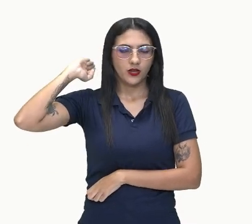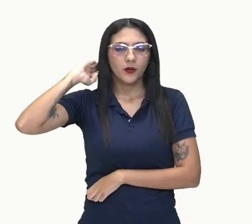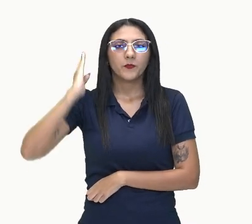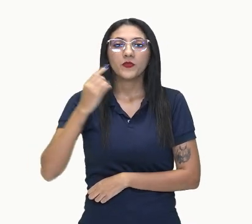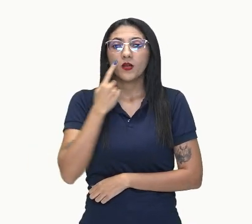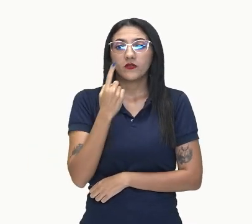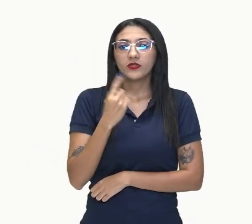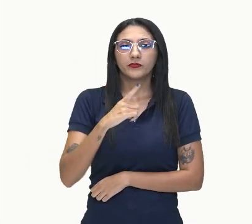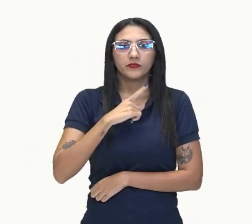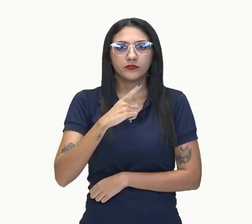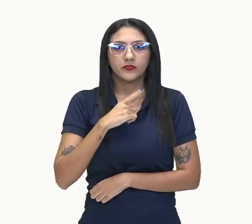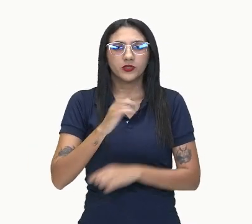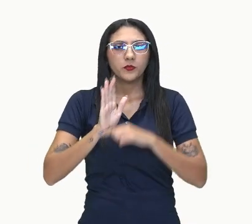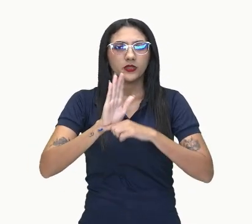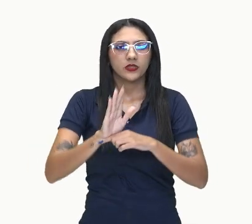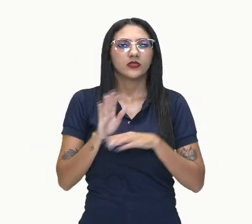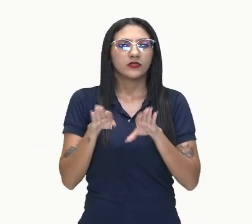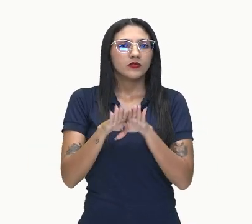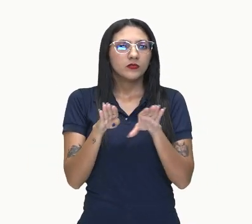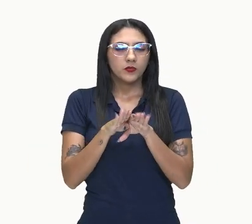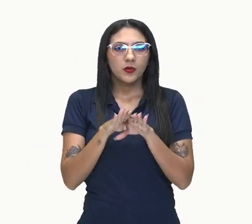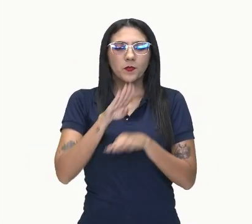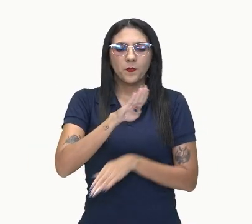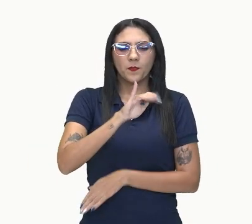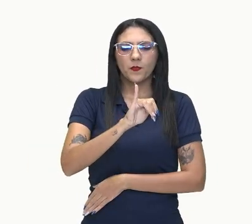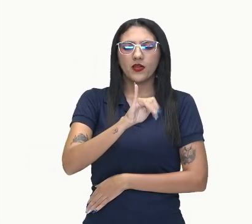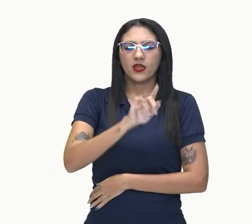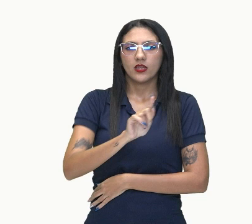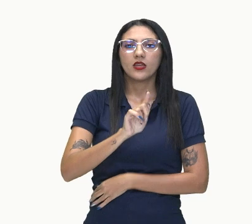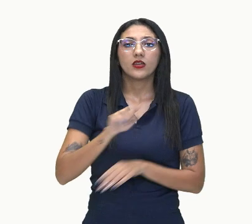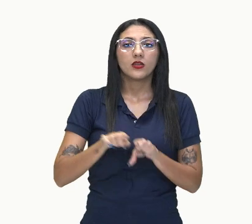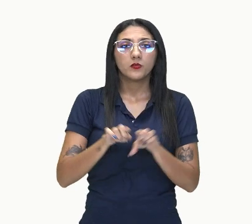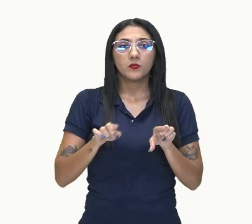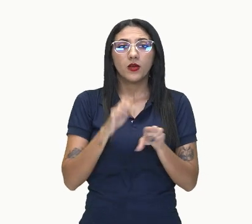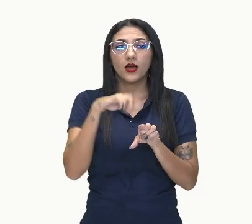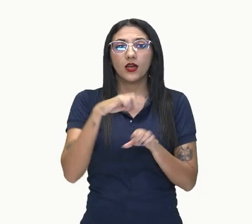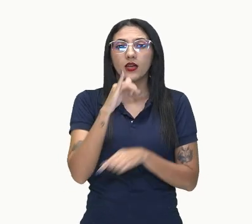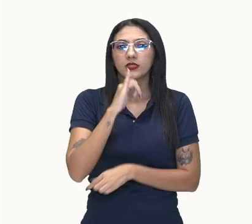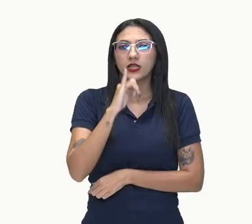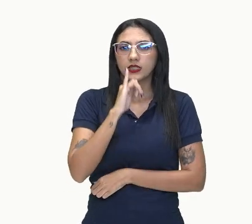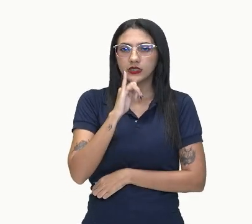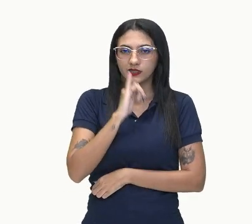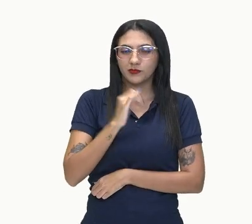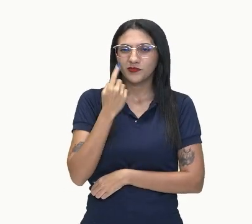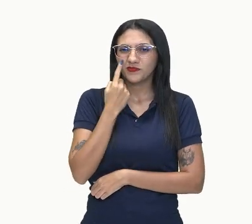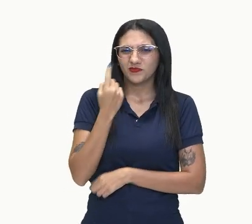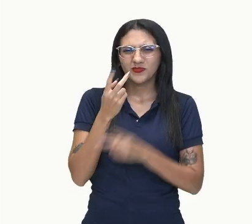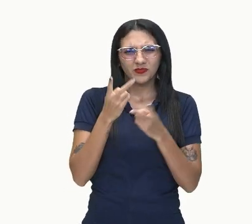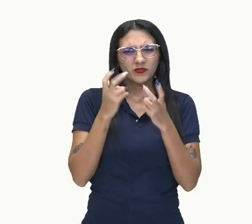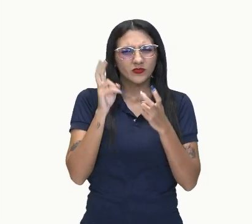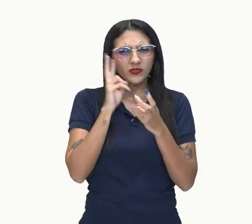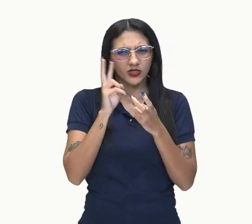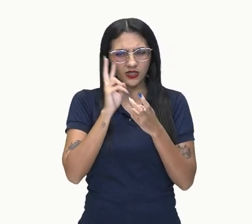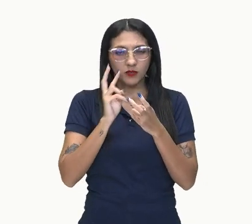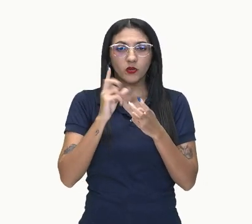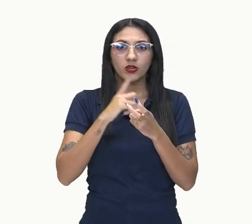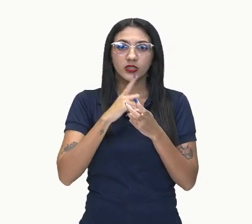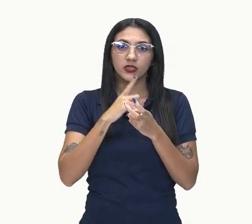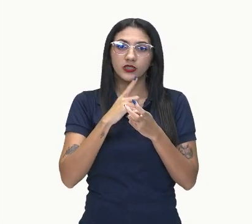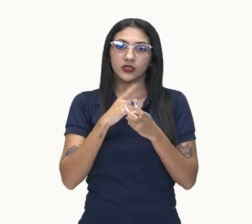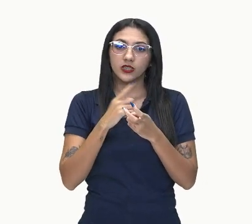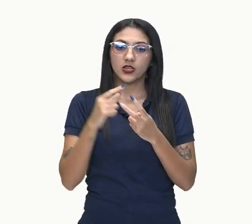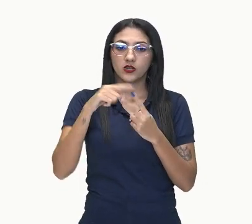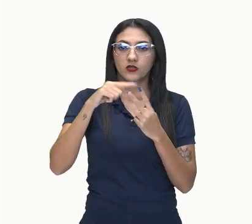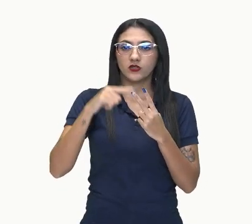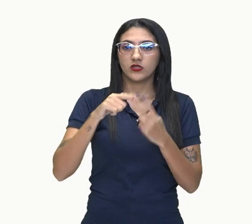vocês observaram, mas o nosso exemplo, ele estava com 2 Gs. Quando